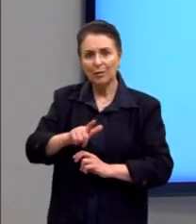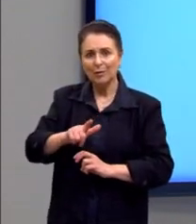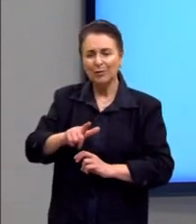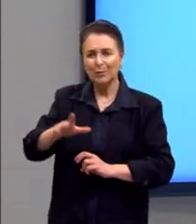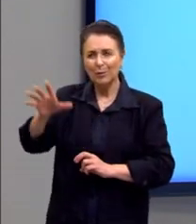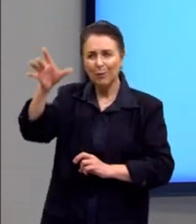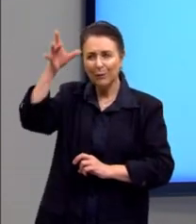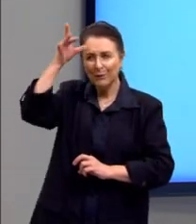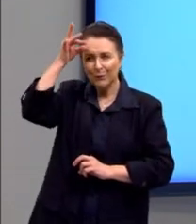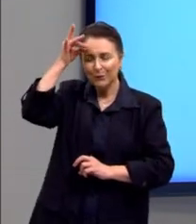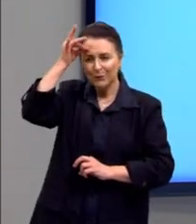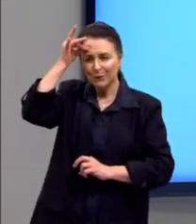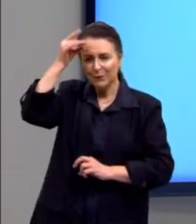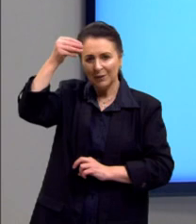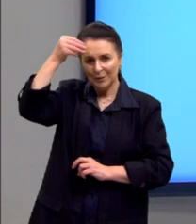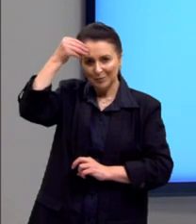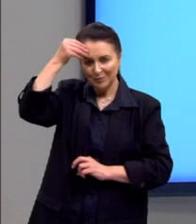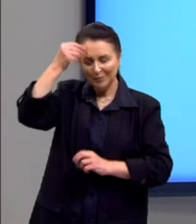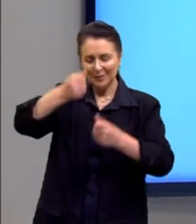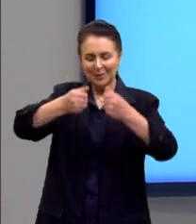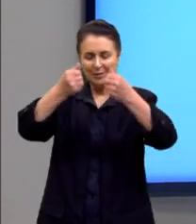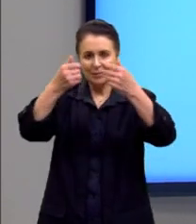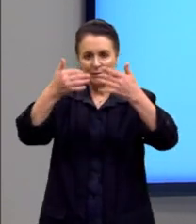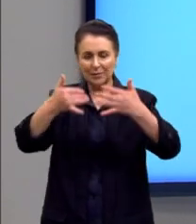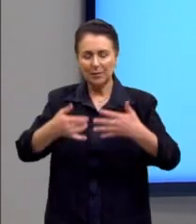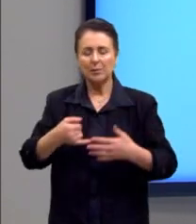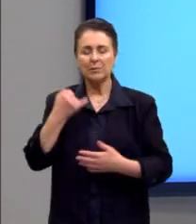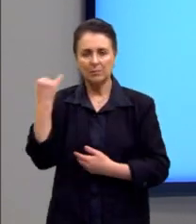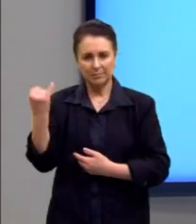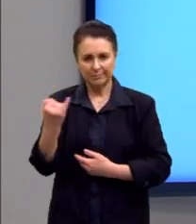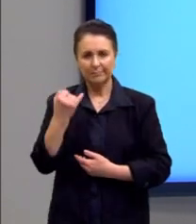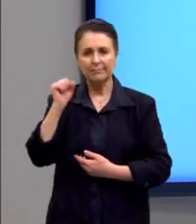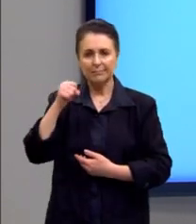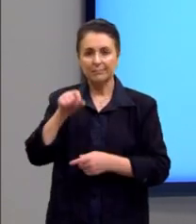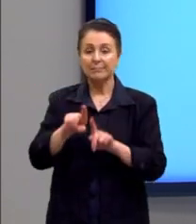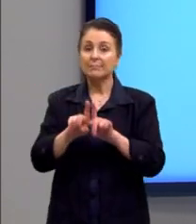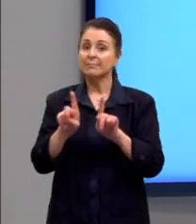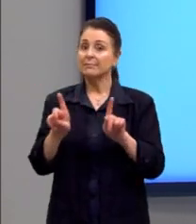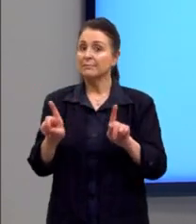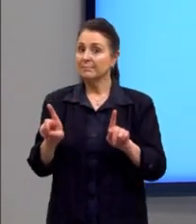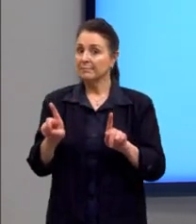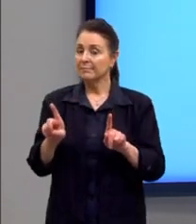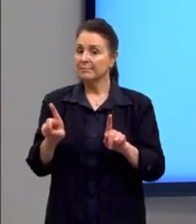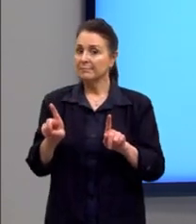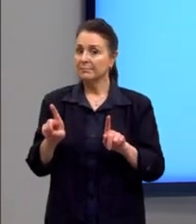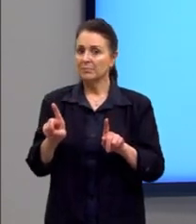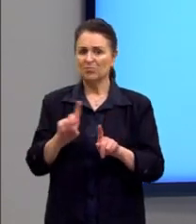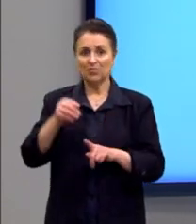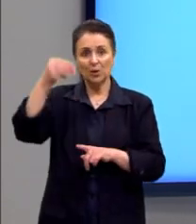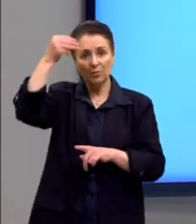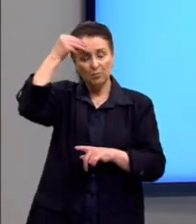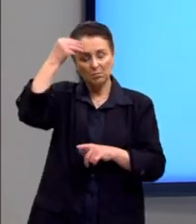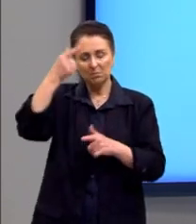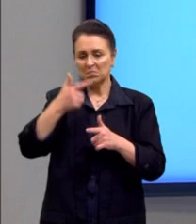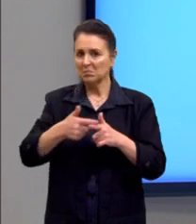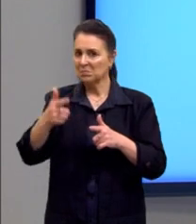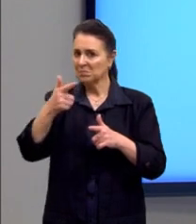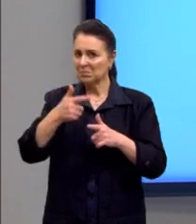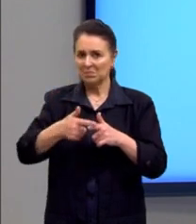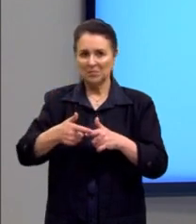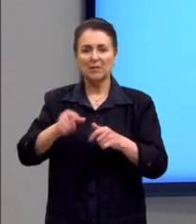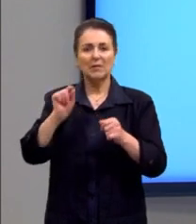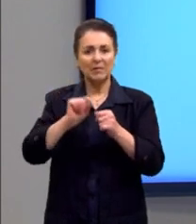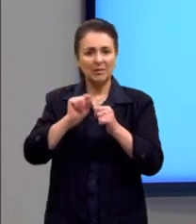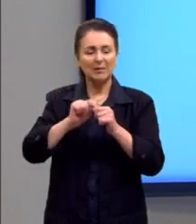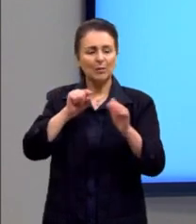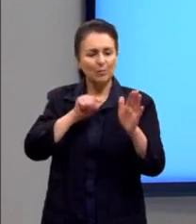memorizando né Essas definições a importantes mas não memorizou não tem problema ao longo